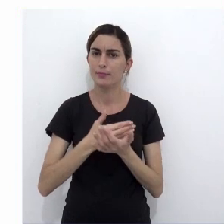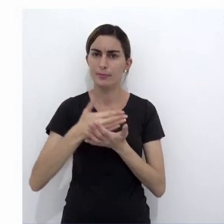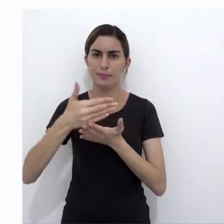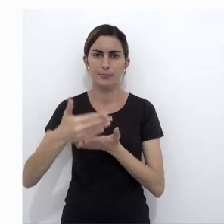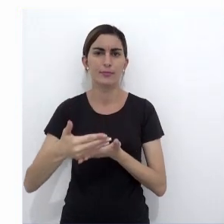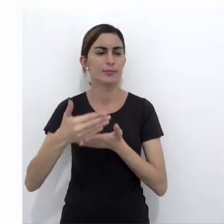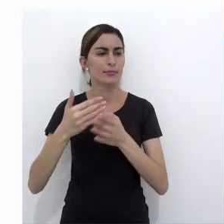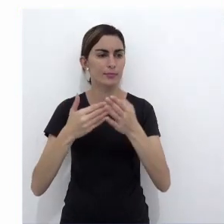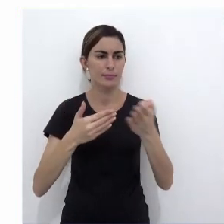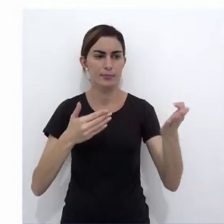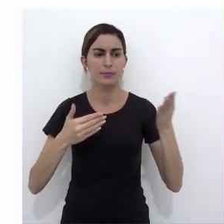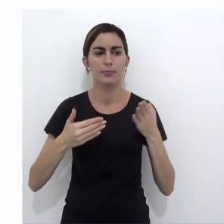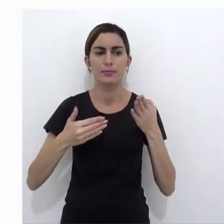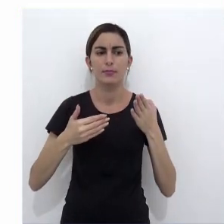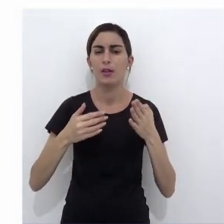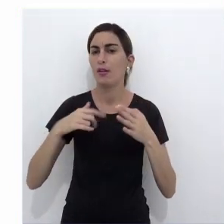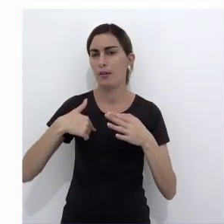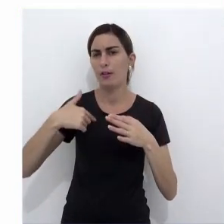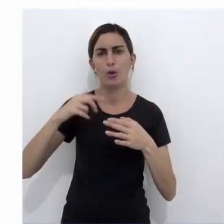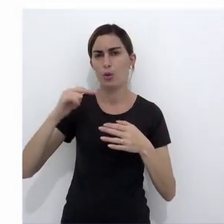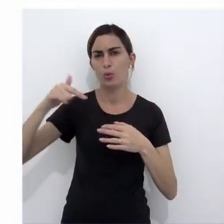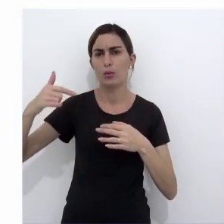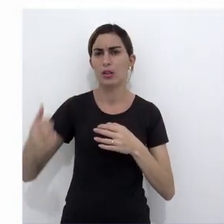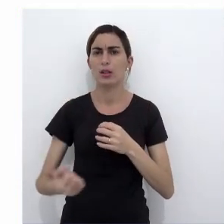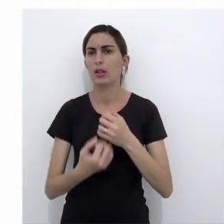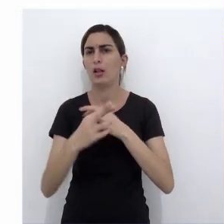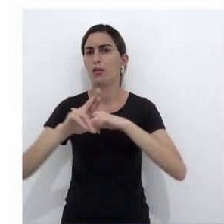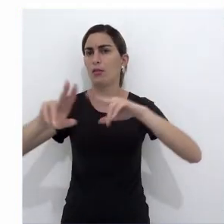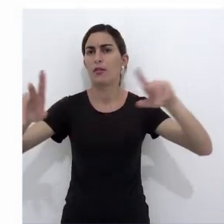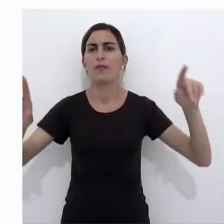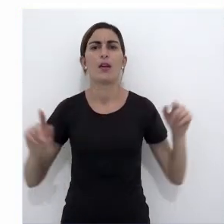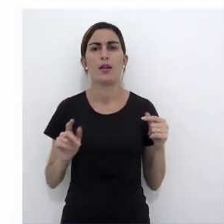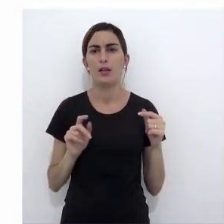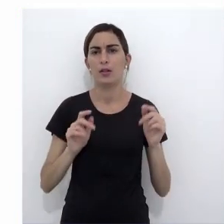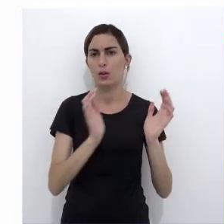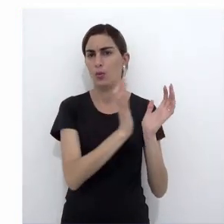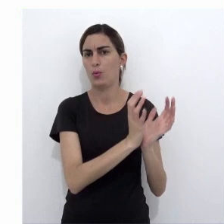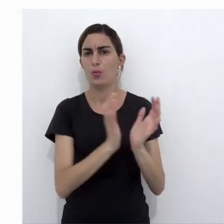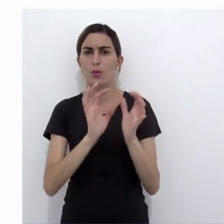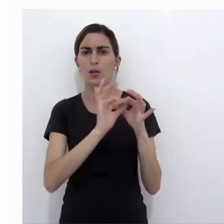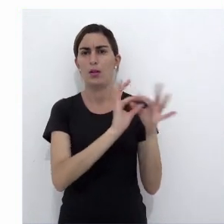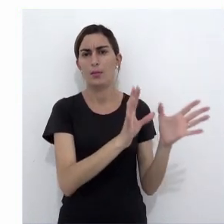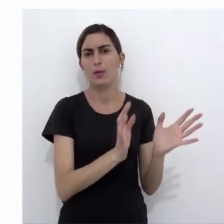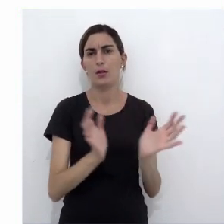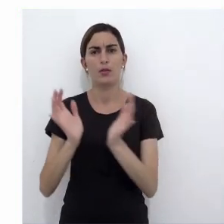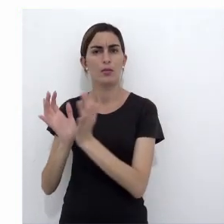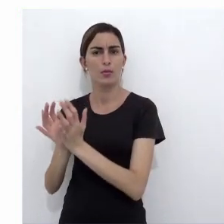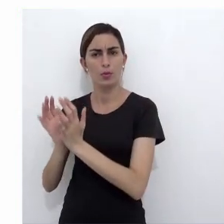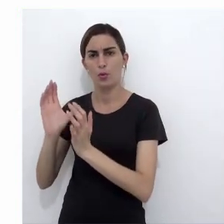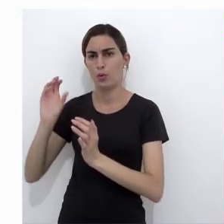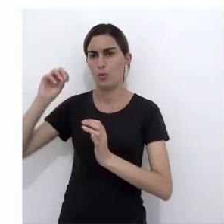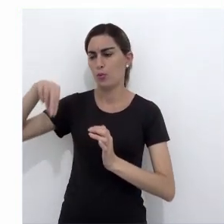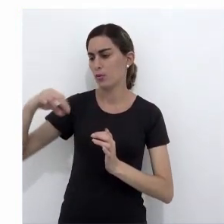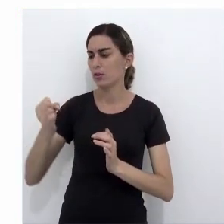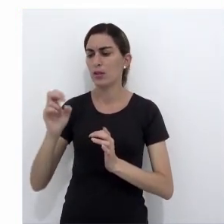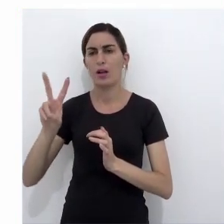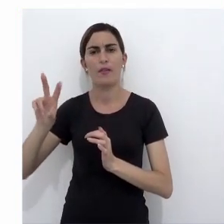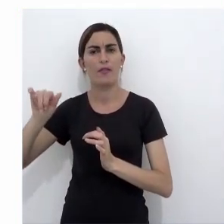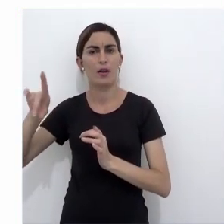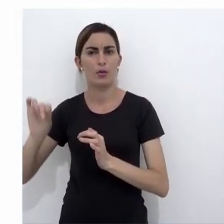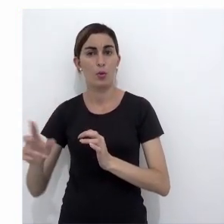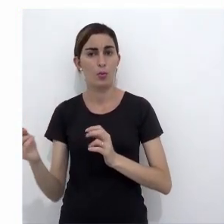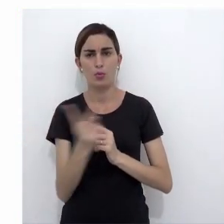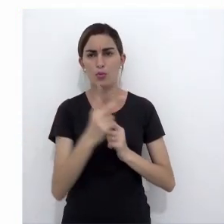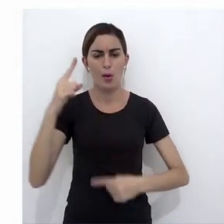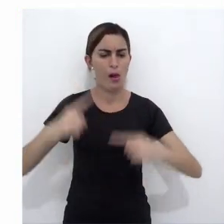essência, não existia grandes diferenças entre o Partido Liberal e o Partido Conservador.